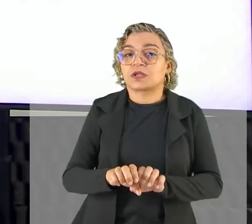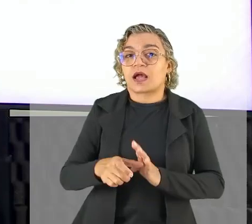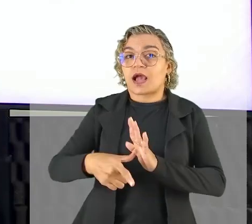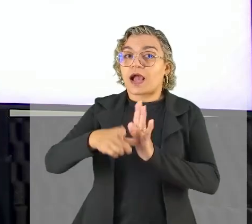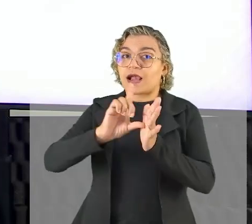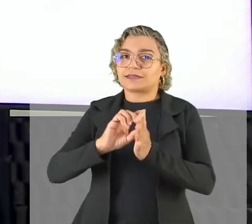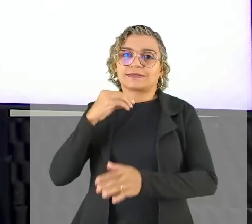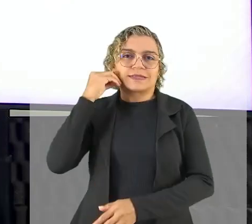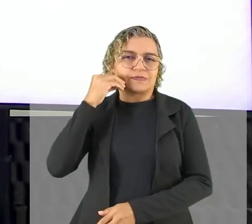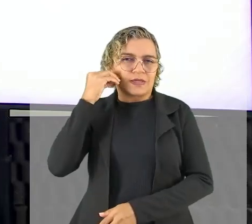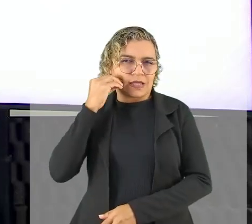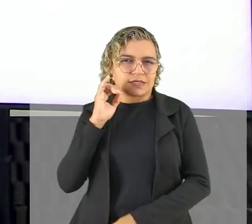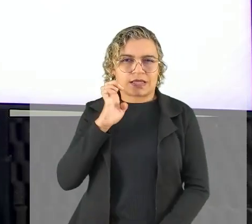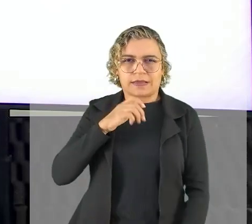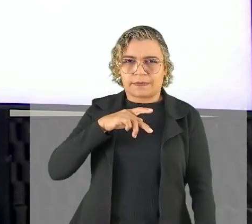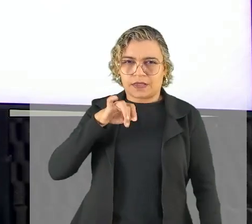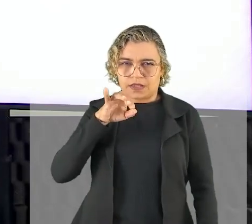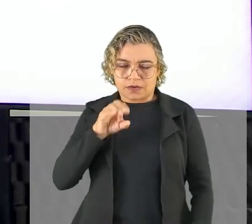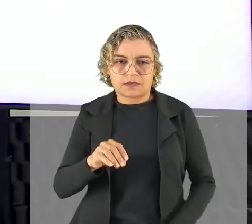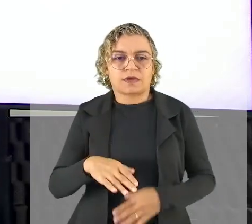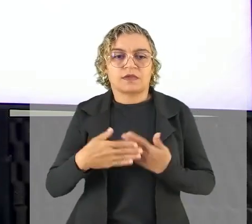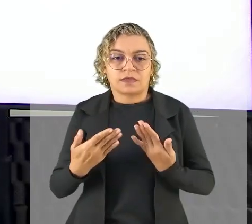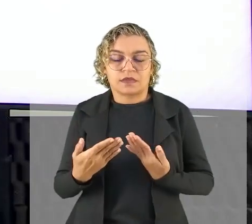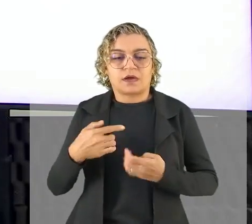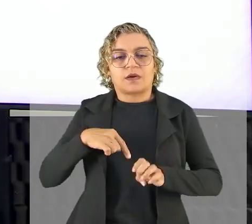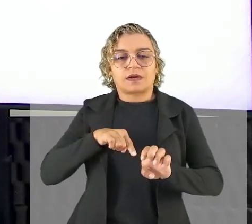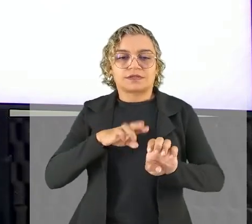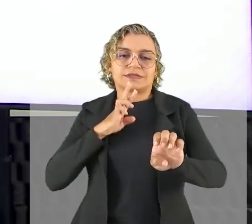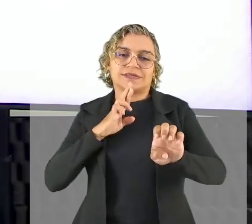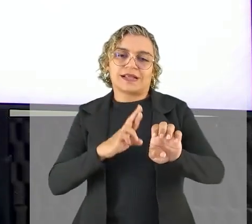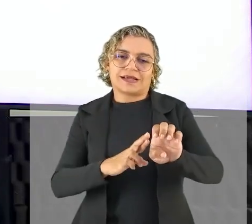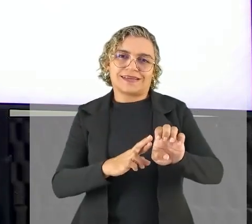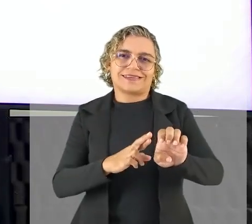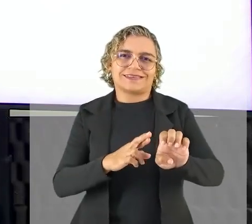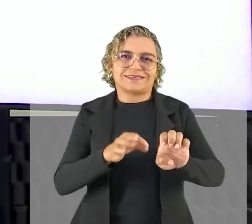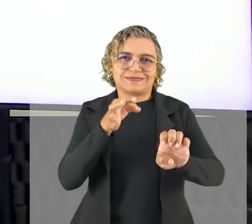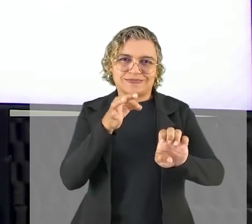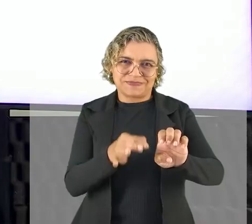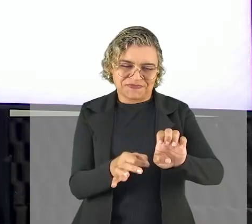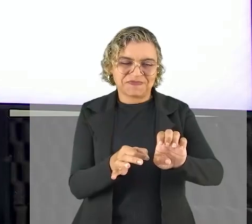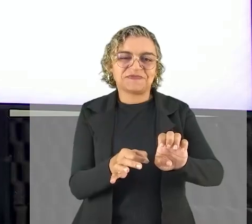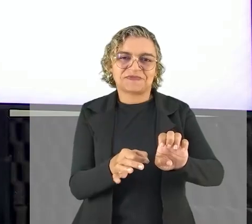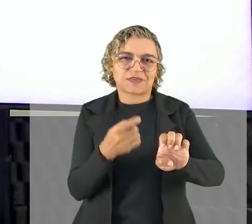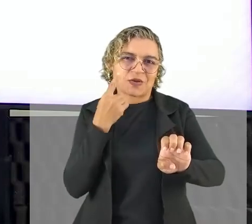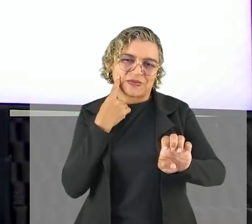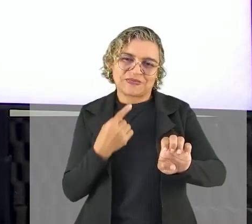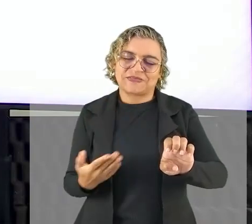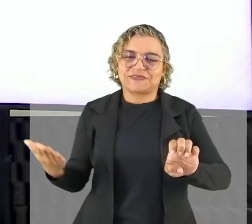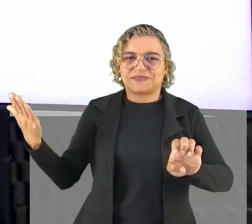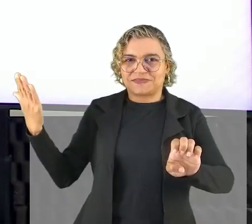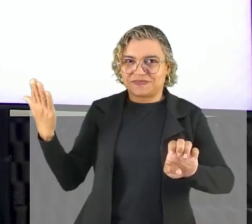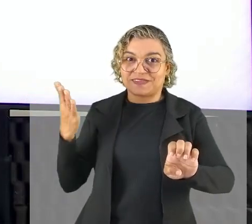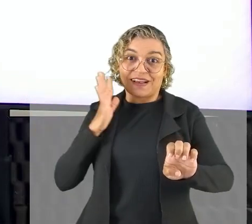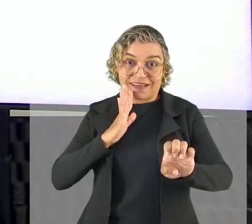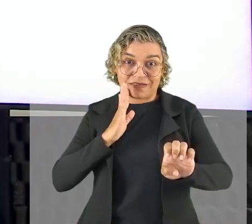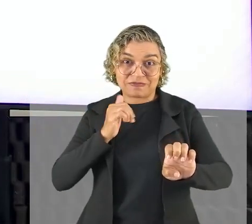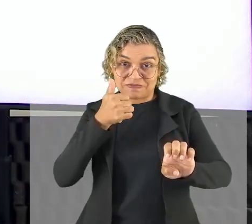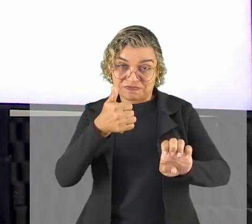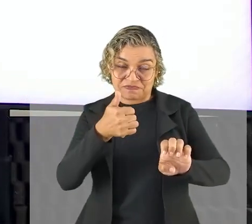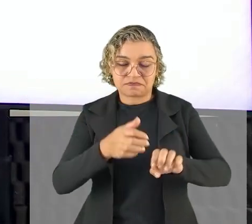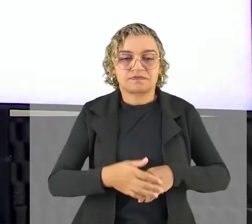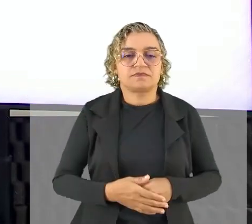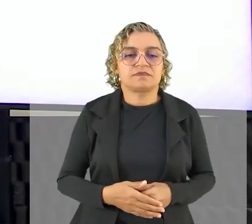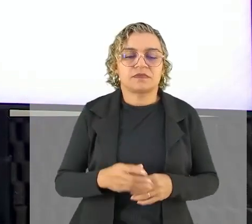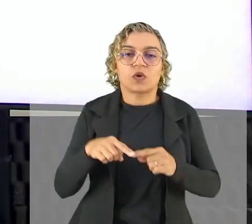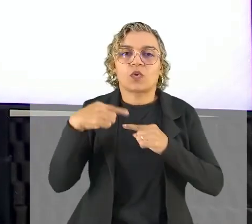da experiência. Então, letra E, interioridade da norma e fenomenalidade do mundo. Beleza, pessoal? Olha